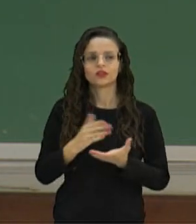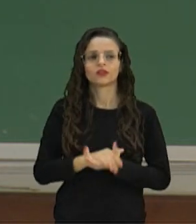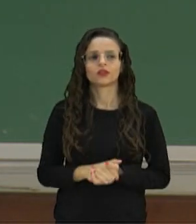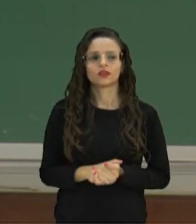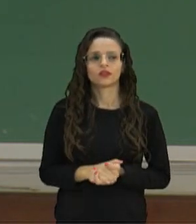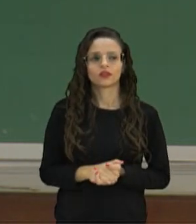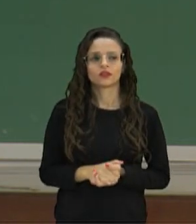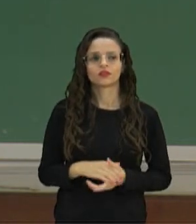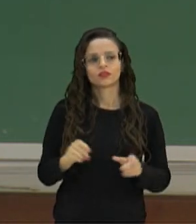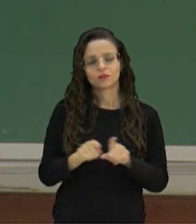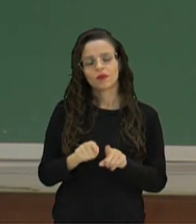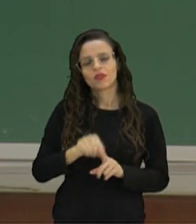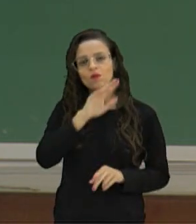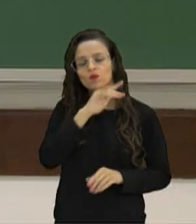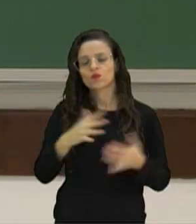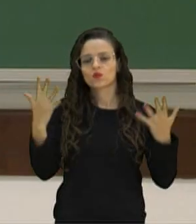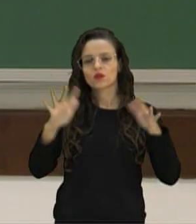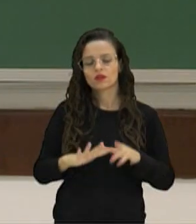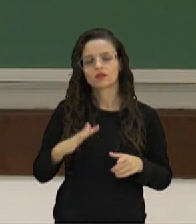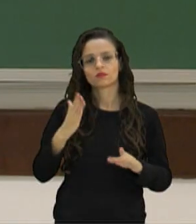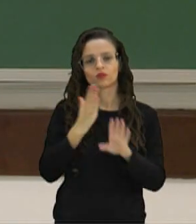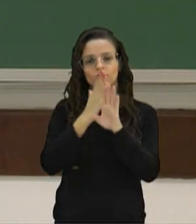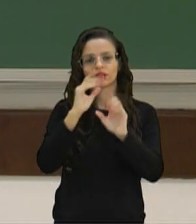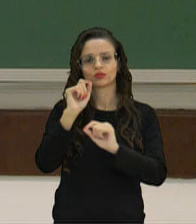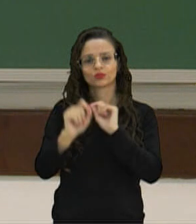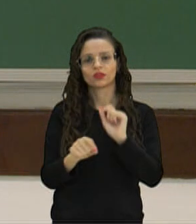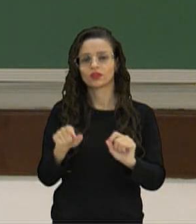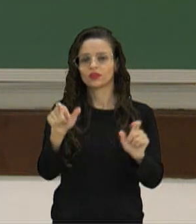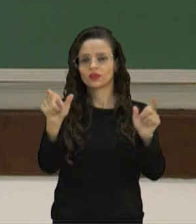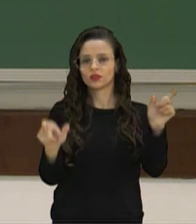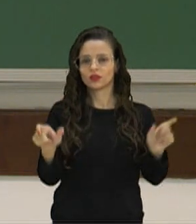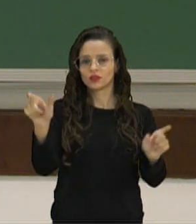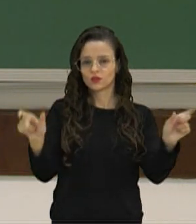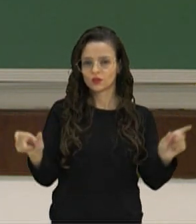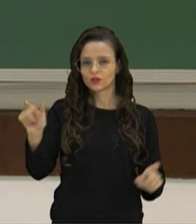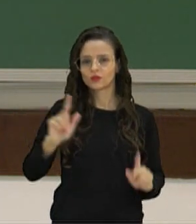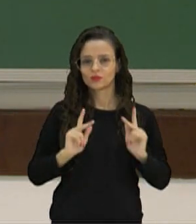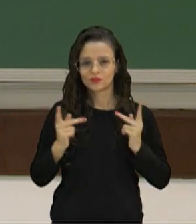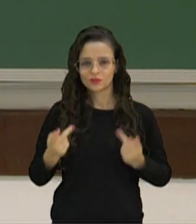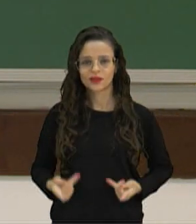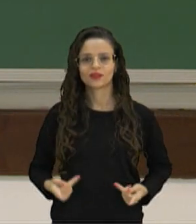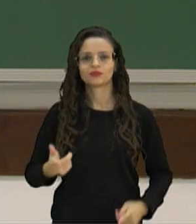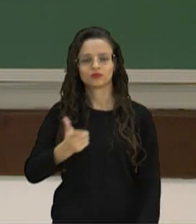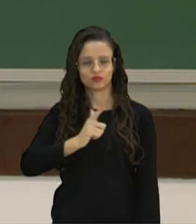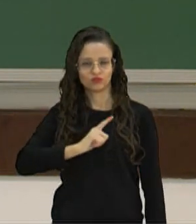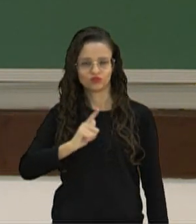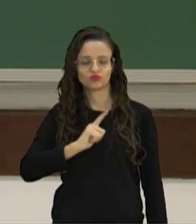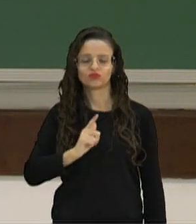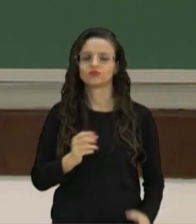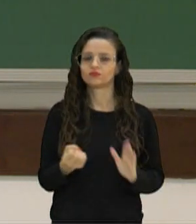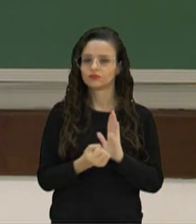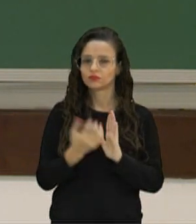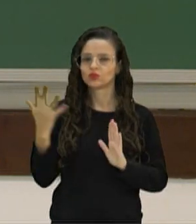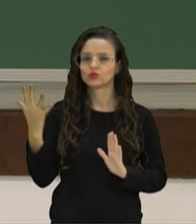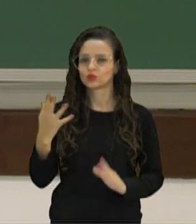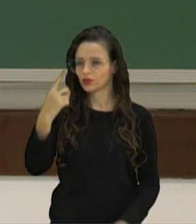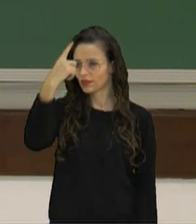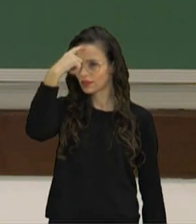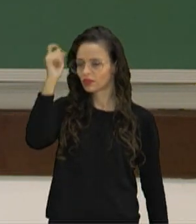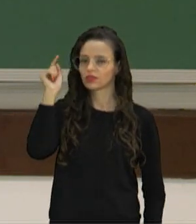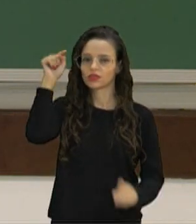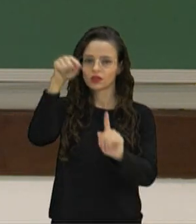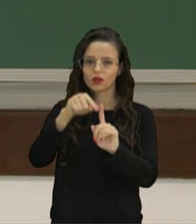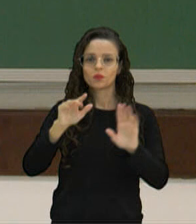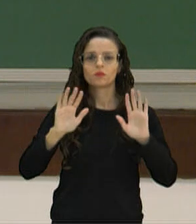e arruinado também nesse sentido, então, de que o ser humano ele tinha muitos ideais, né, e